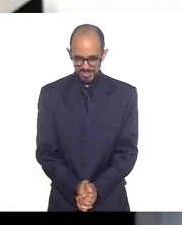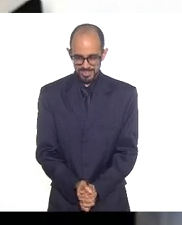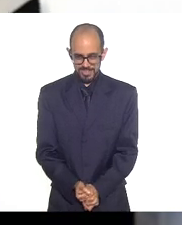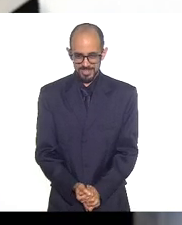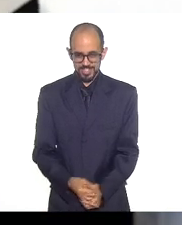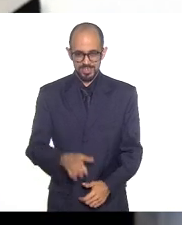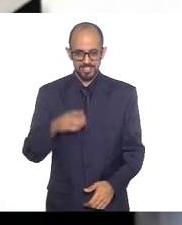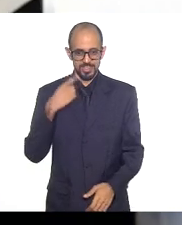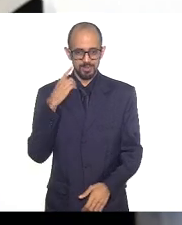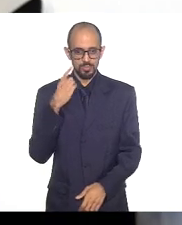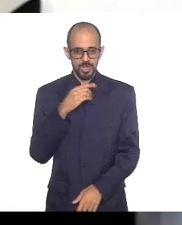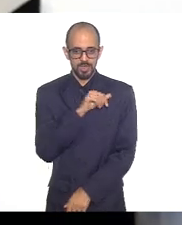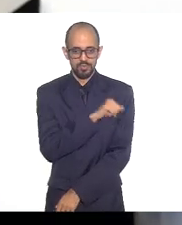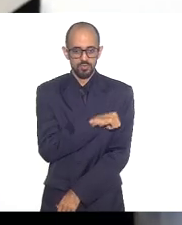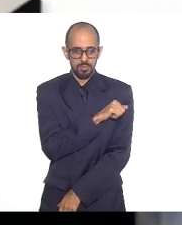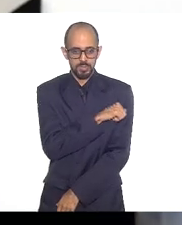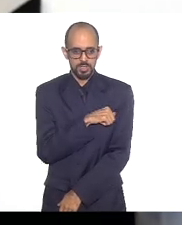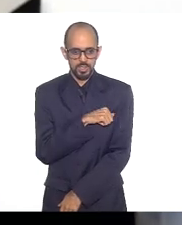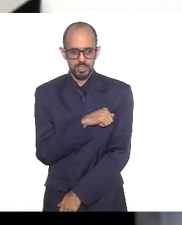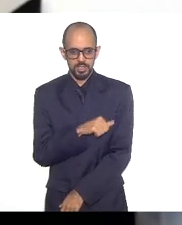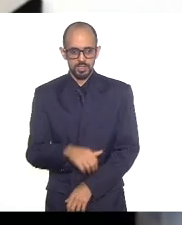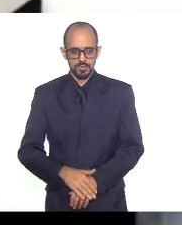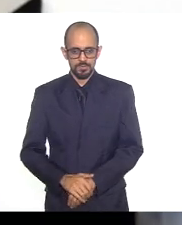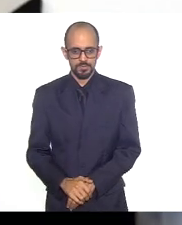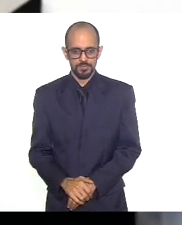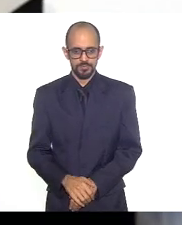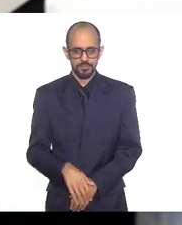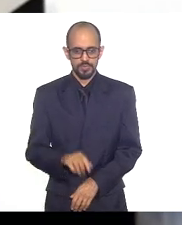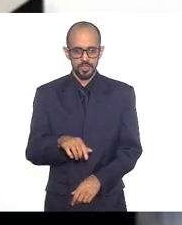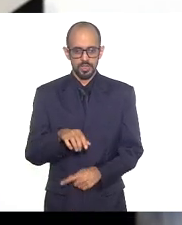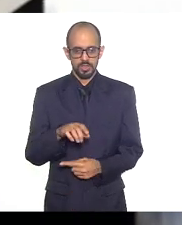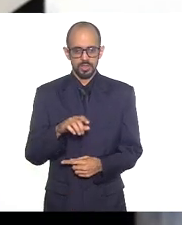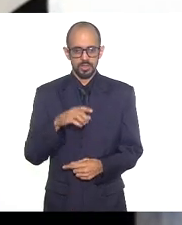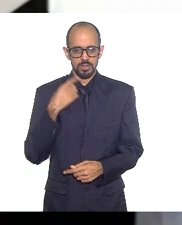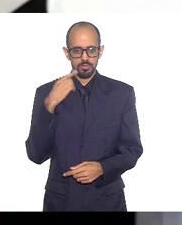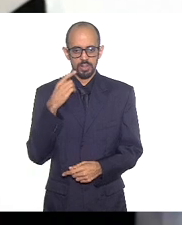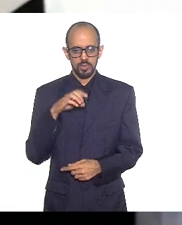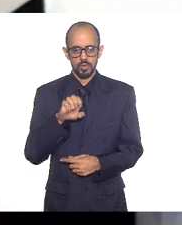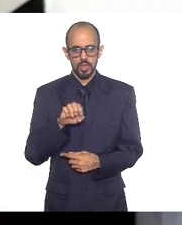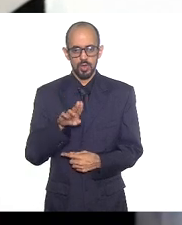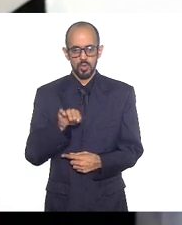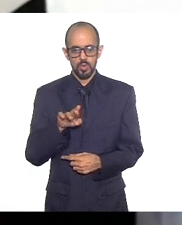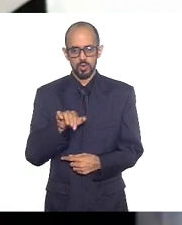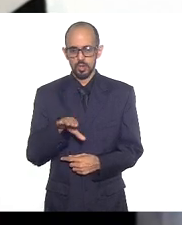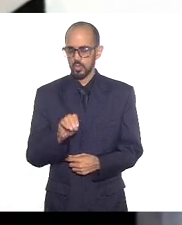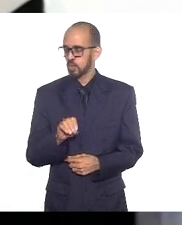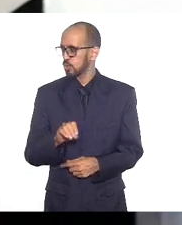Deputada enfermeira Rejane. Deputado Eurico Júnior.